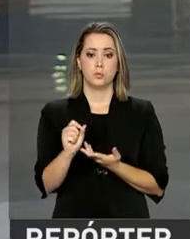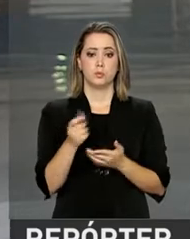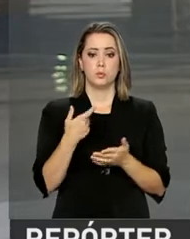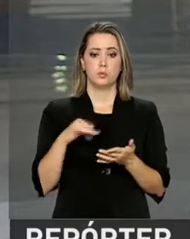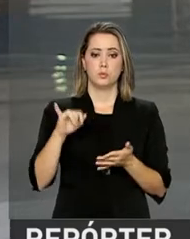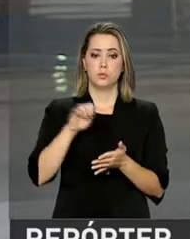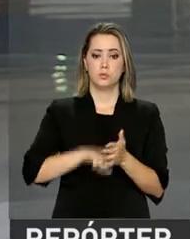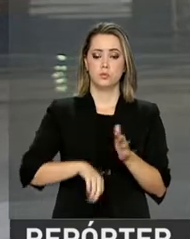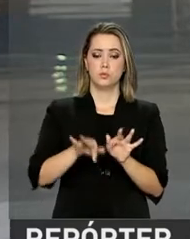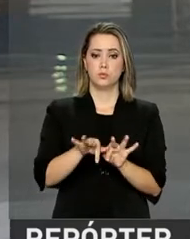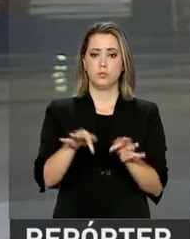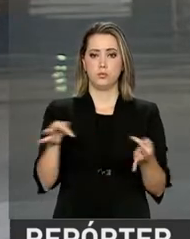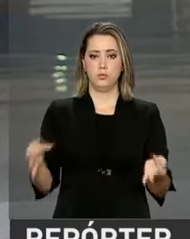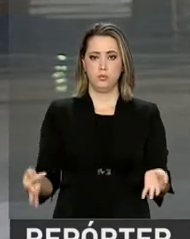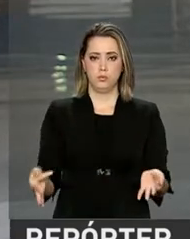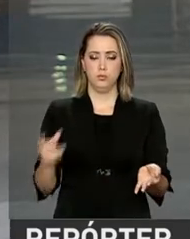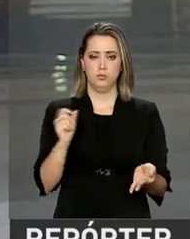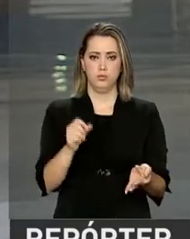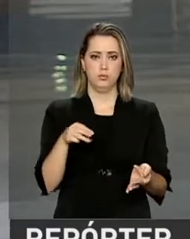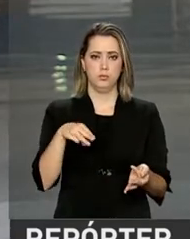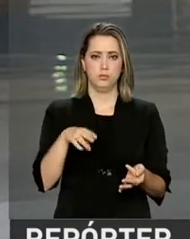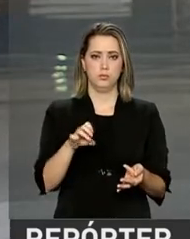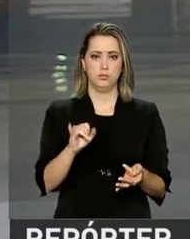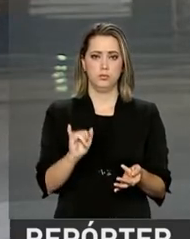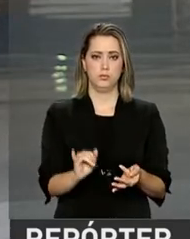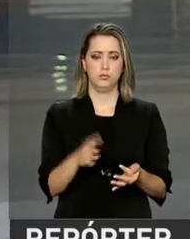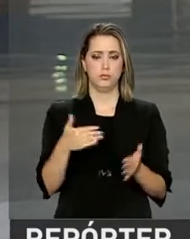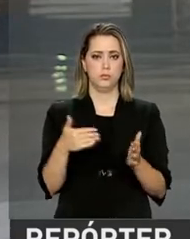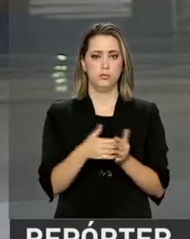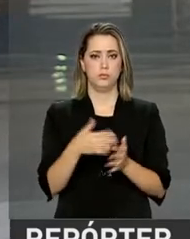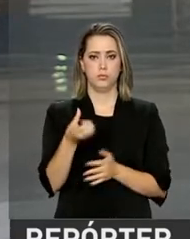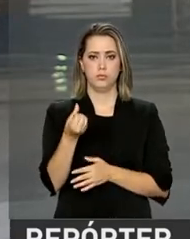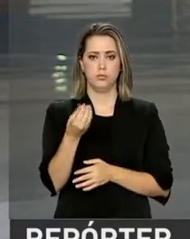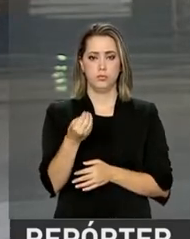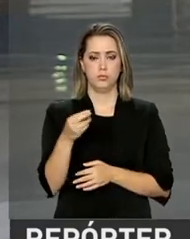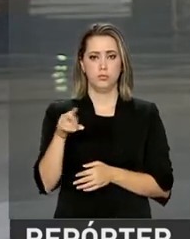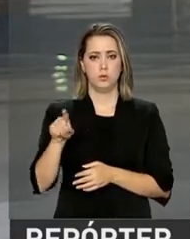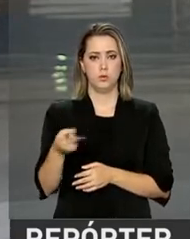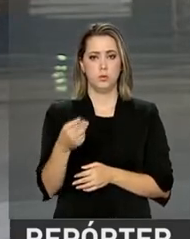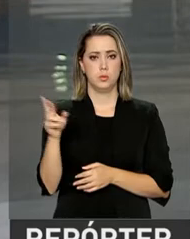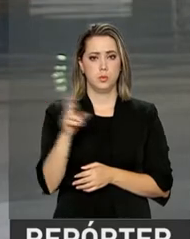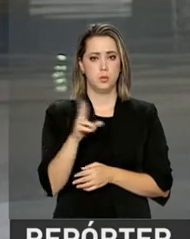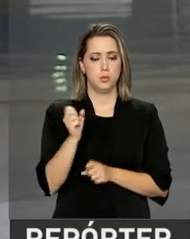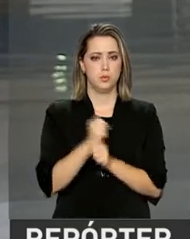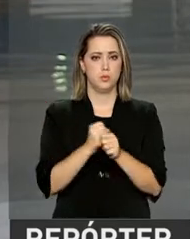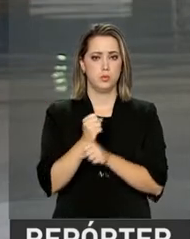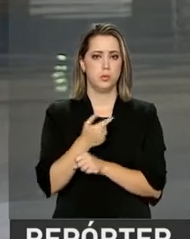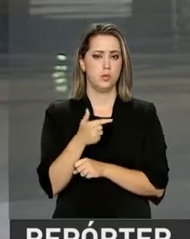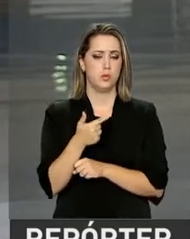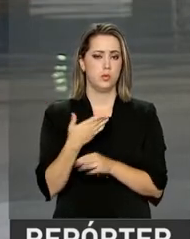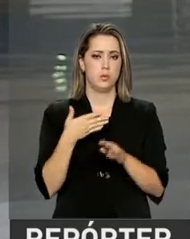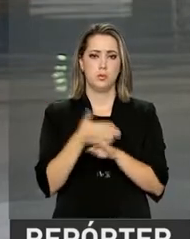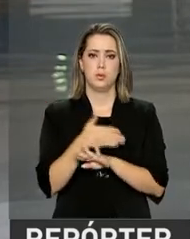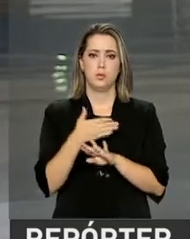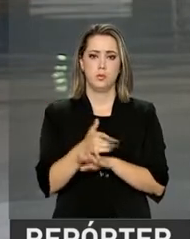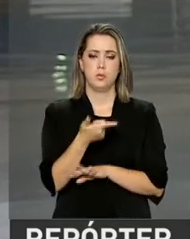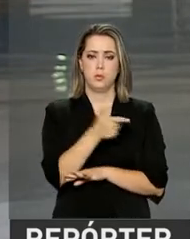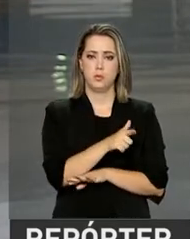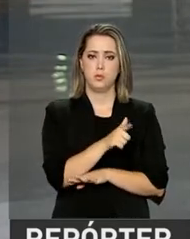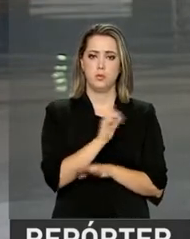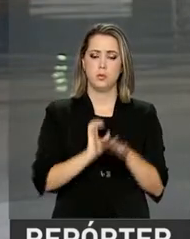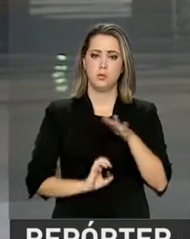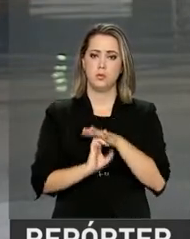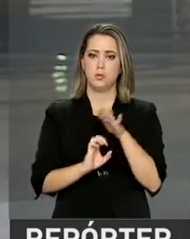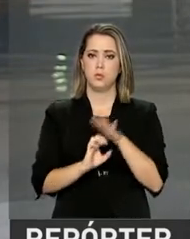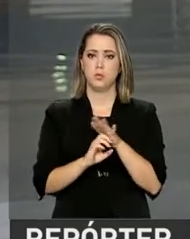tributação simplificado o meio deve ter uma renda de até 60 mil reais por ano e não ter participação em outra empresa como